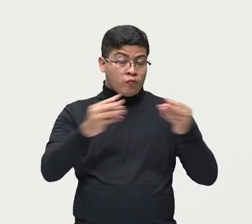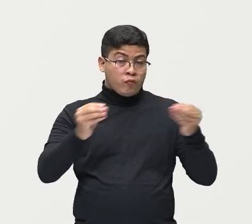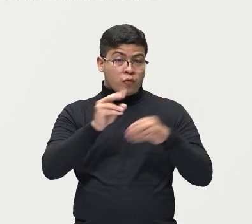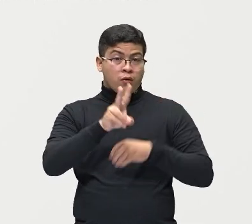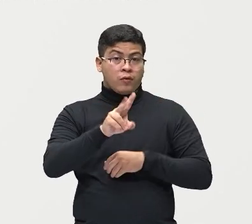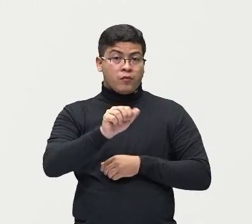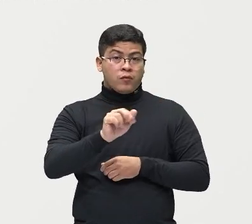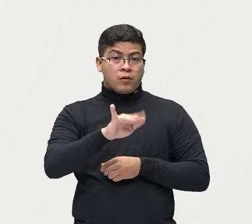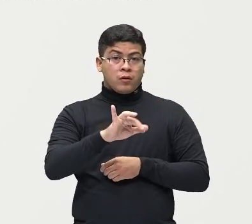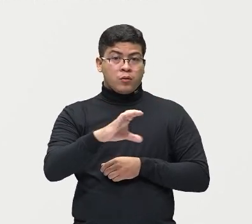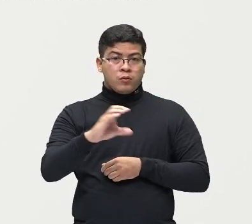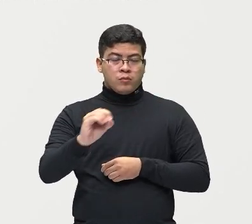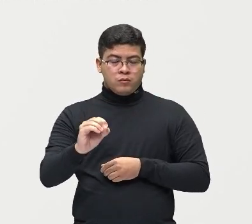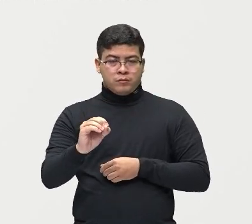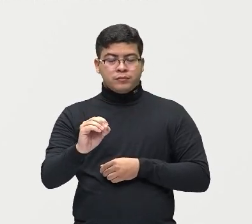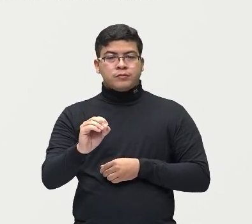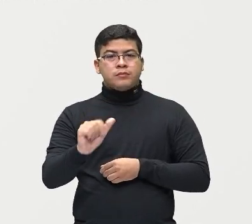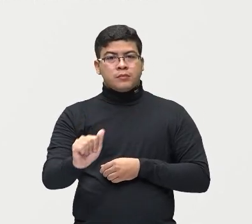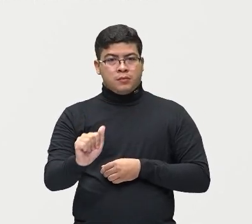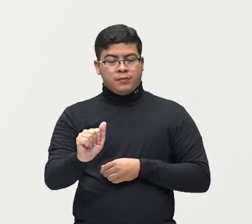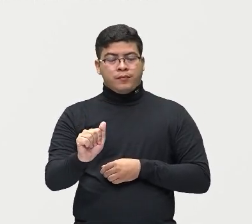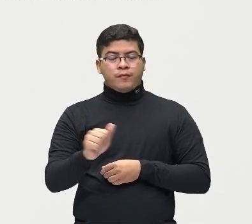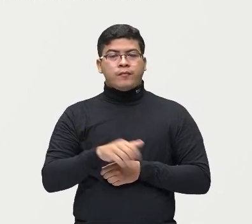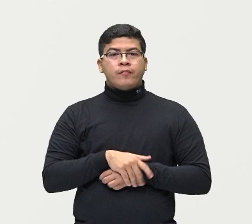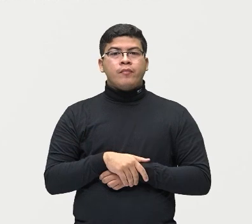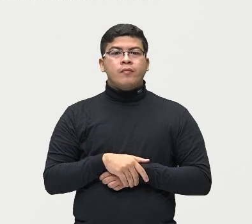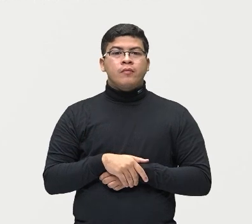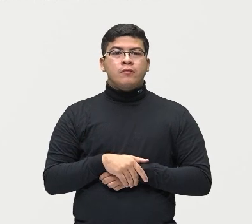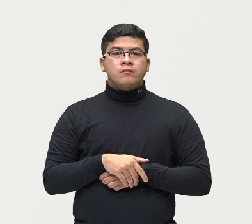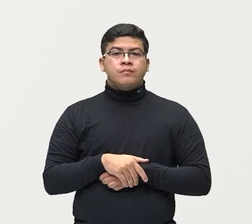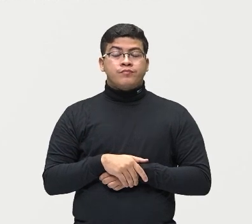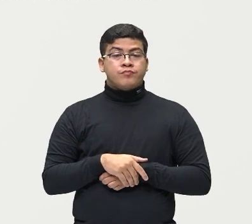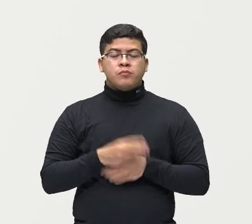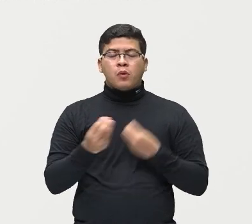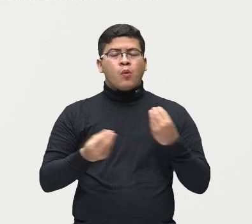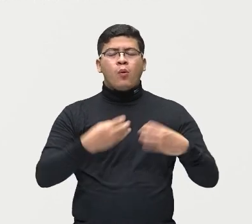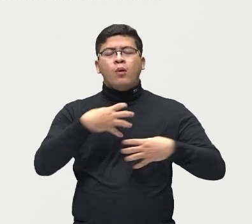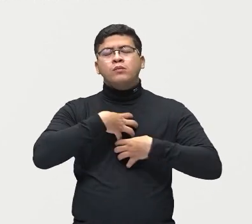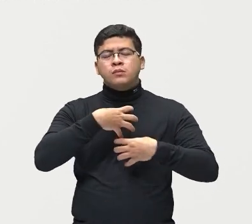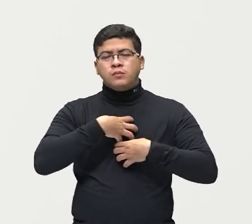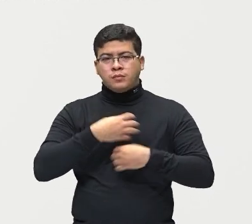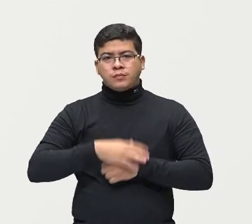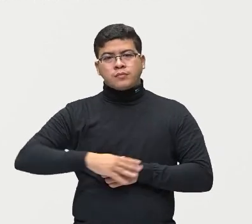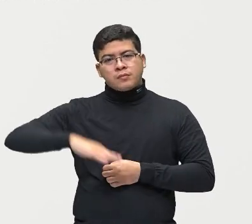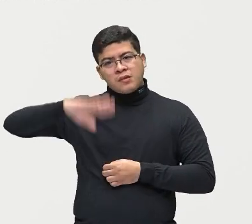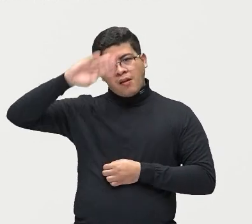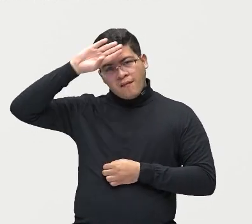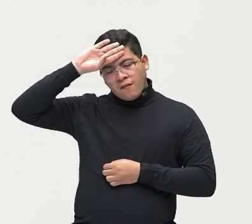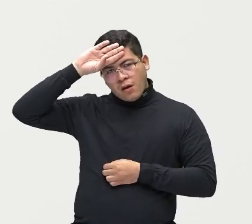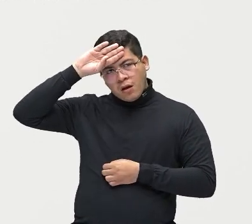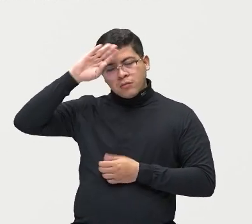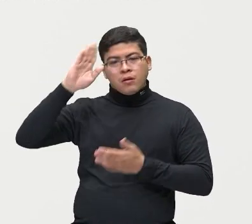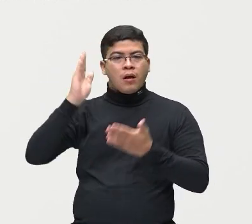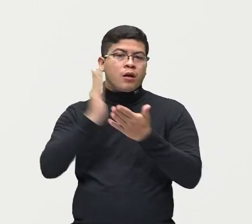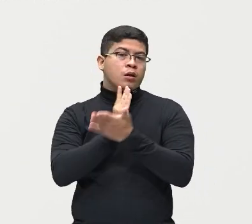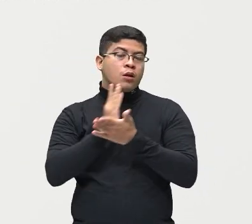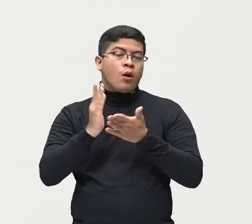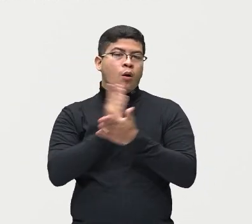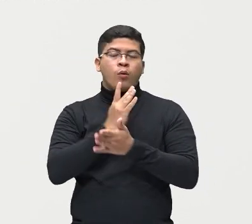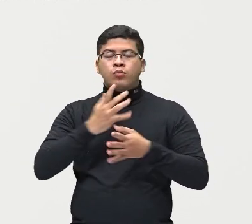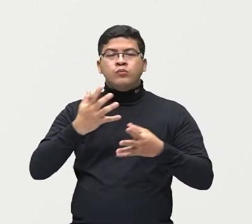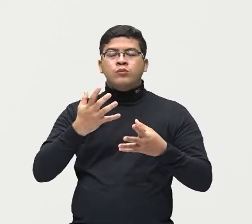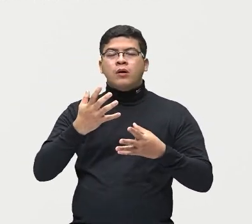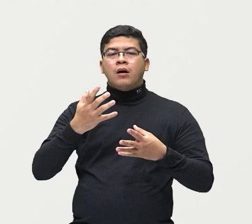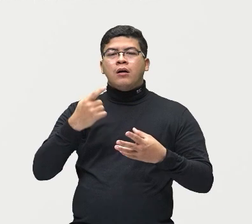Tá, então quais foram as reações? Febre e algumas lesões, mas ele não desenvolveu